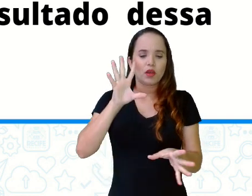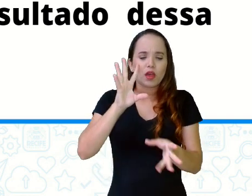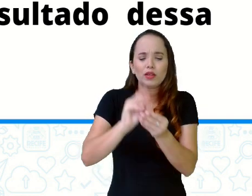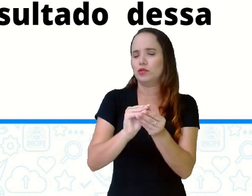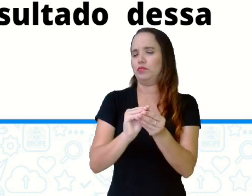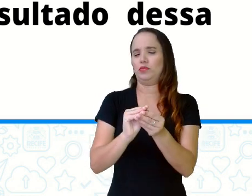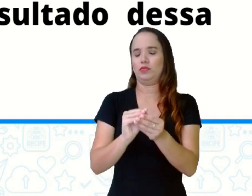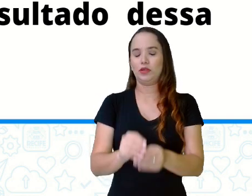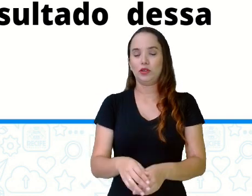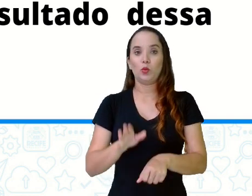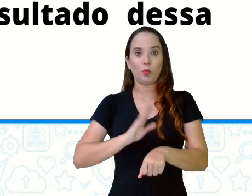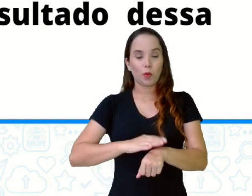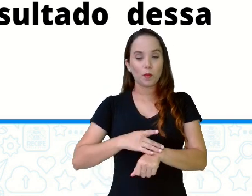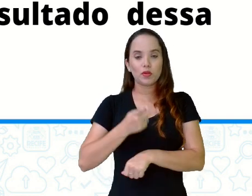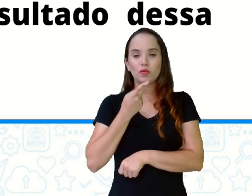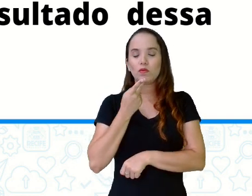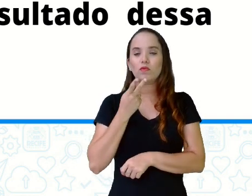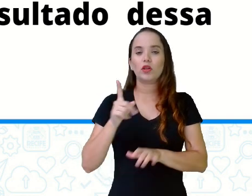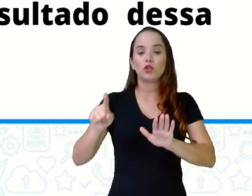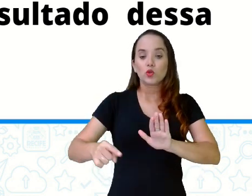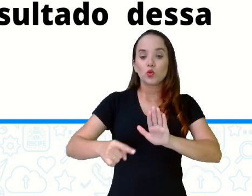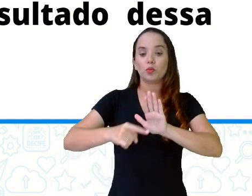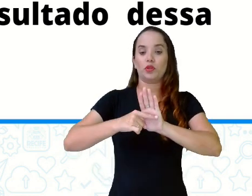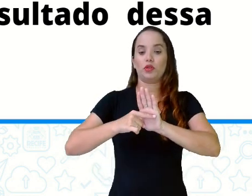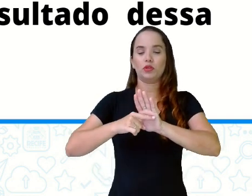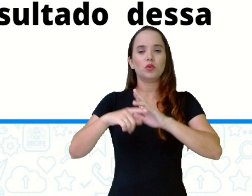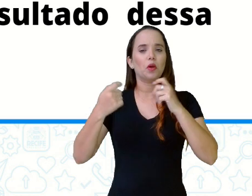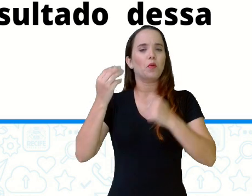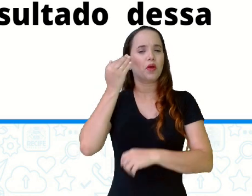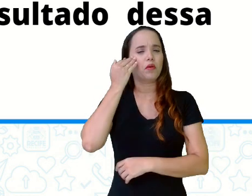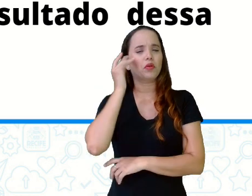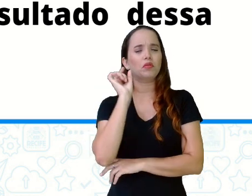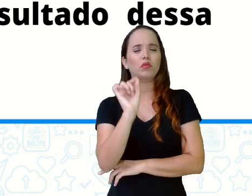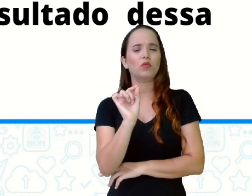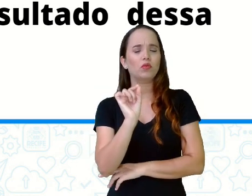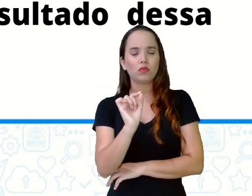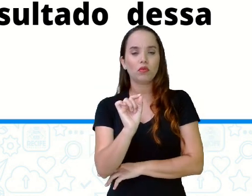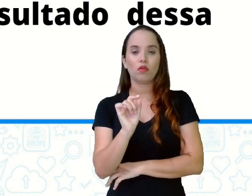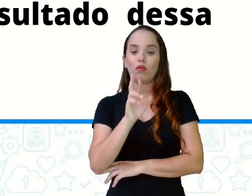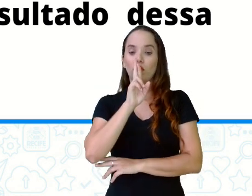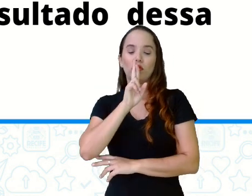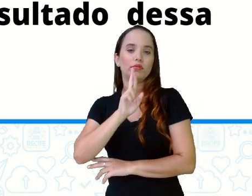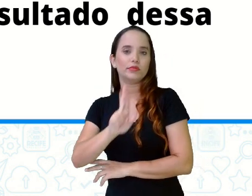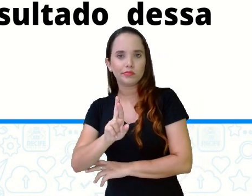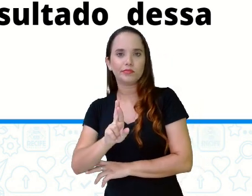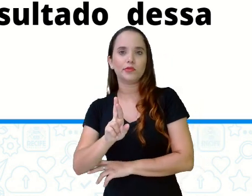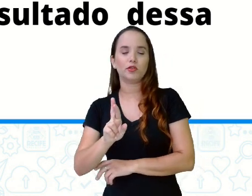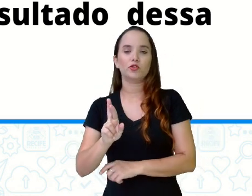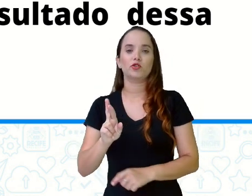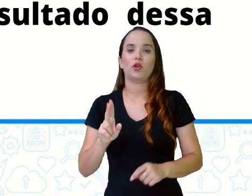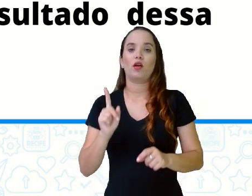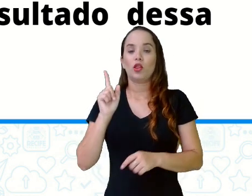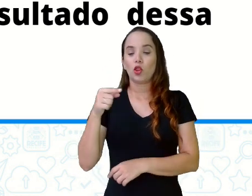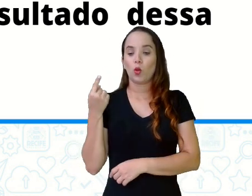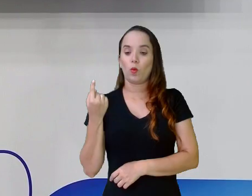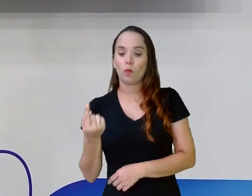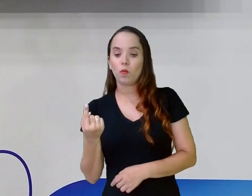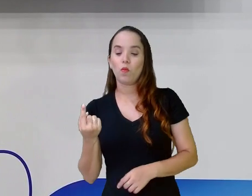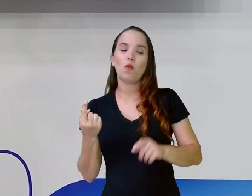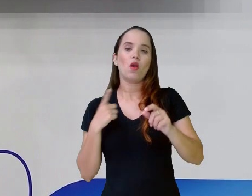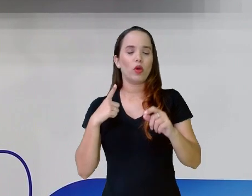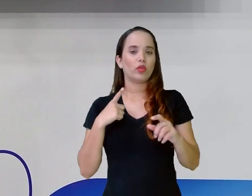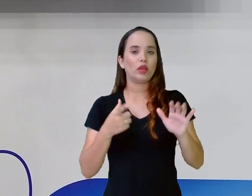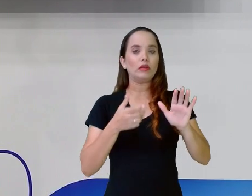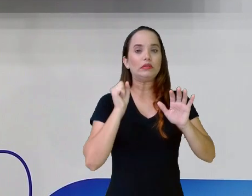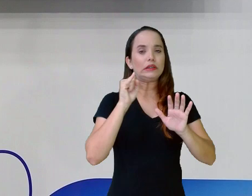eu falo de subtração, eu posso entender que um resultado ele vai ser obtido quando